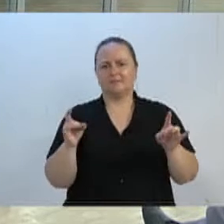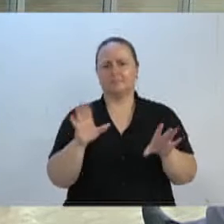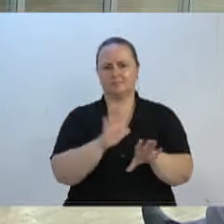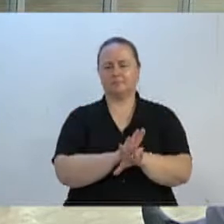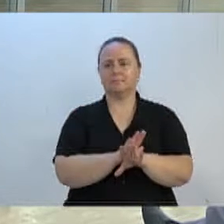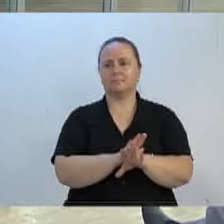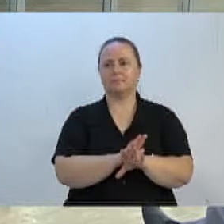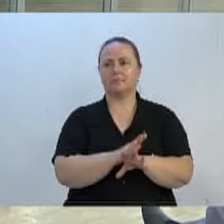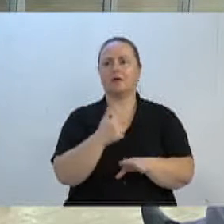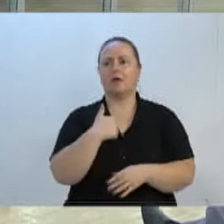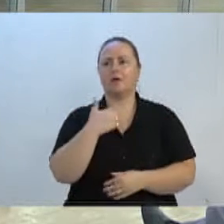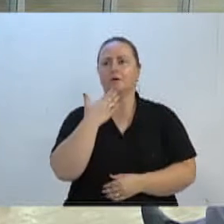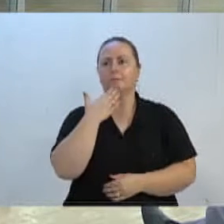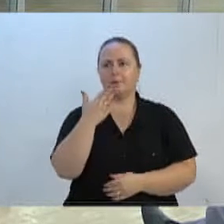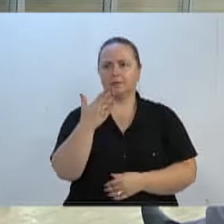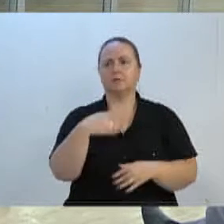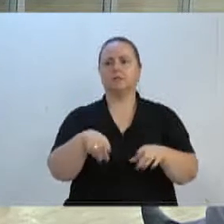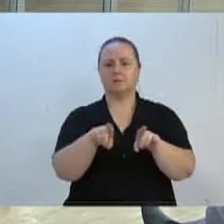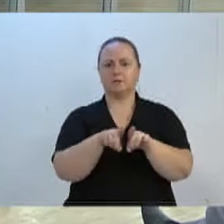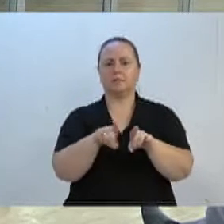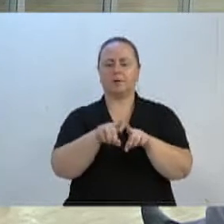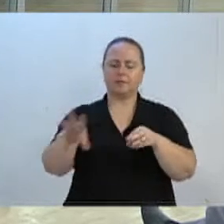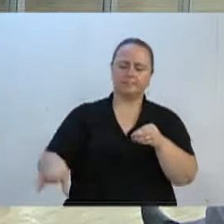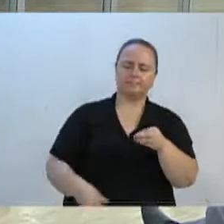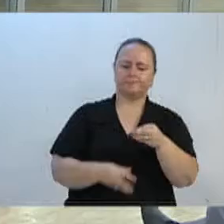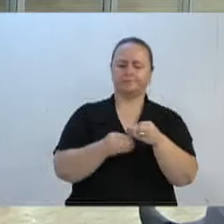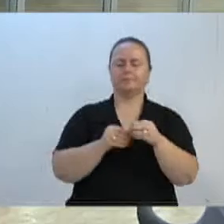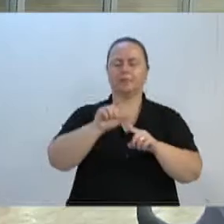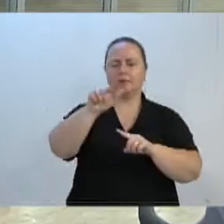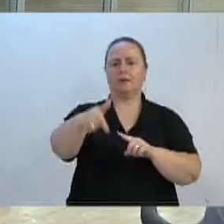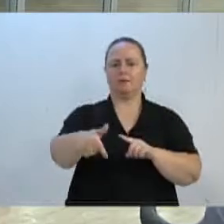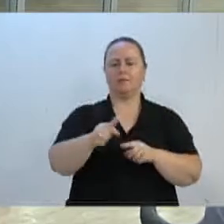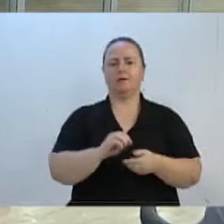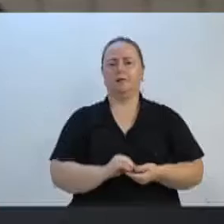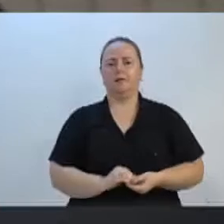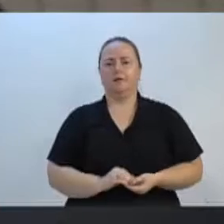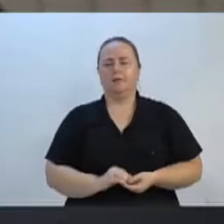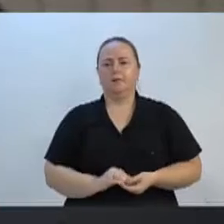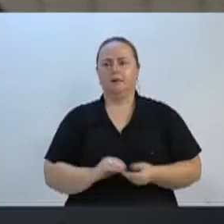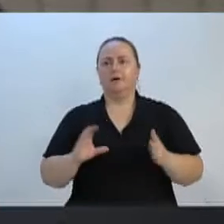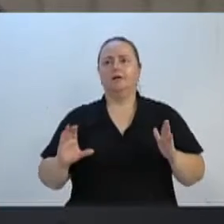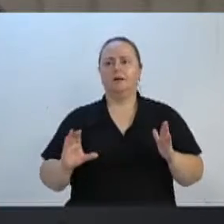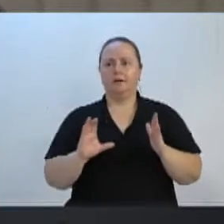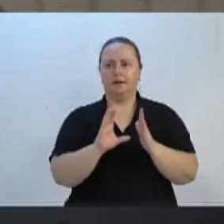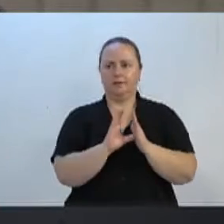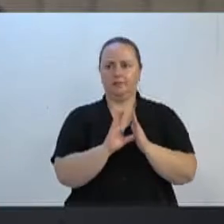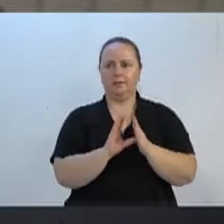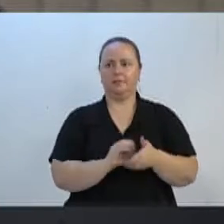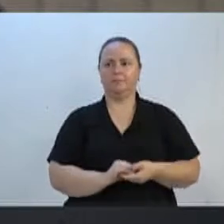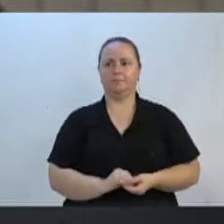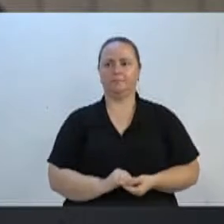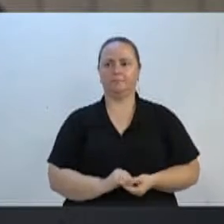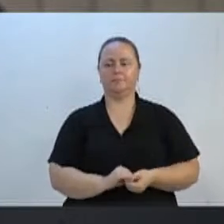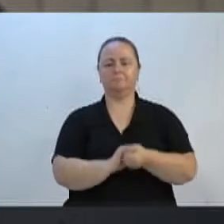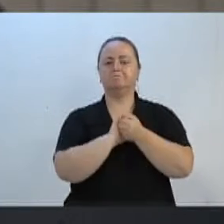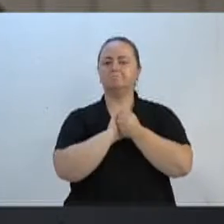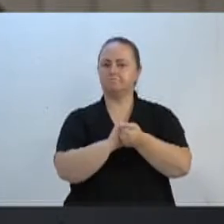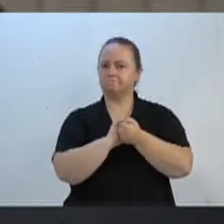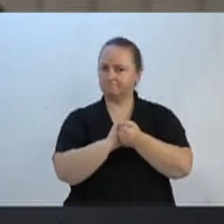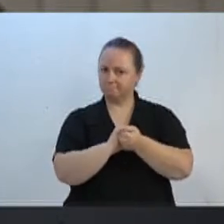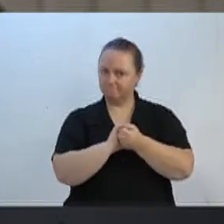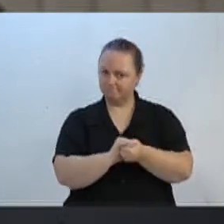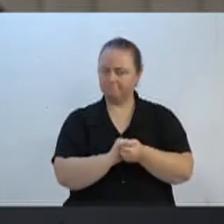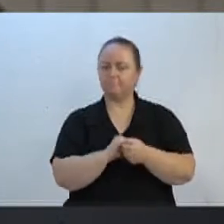Eu também tinha pedido a Vossa Excelência que também quero uma parte depois. Ouçamos, então, vereador Caminha. Vereador César, sim, parabéns a Vossa Excelência quando fala